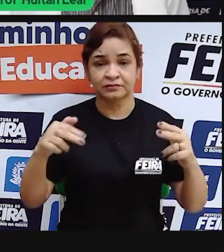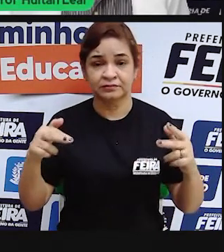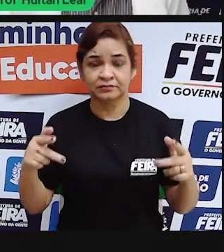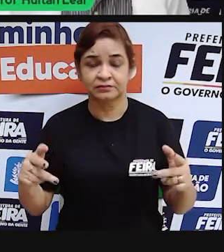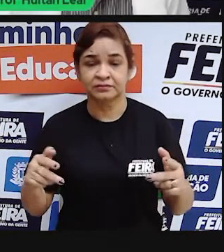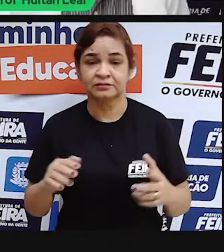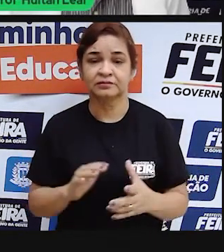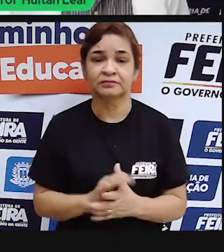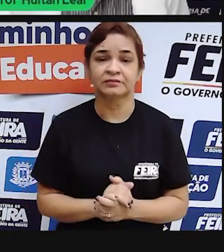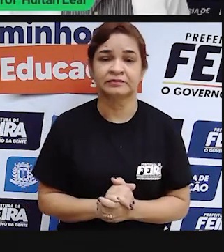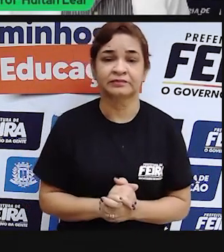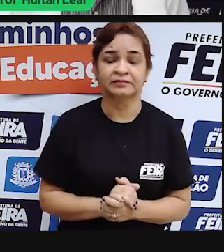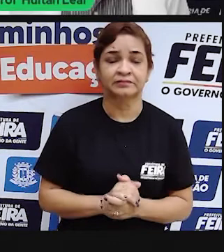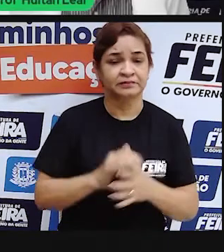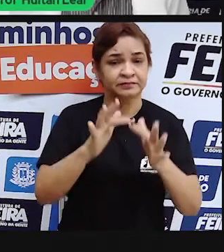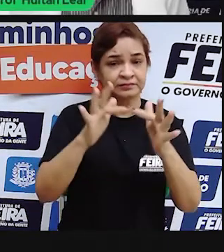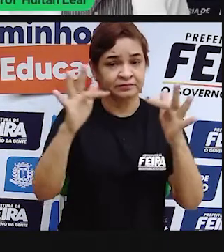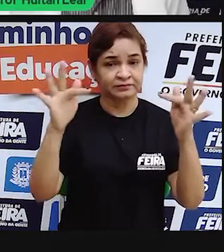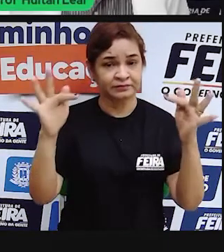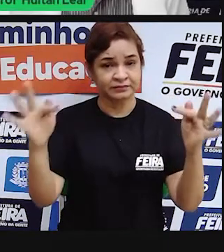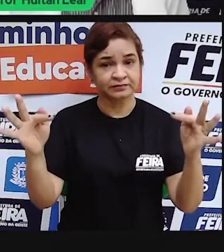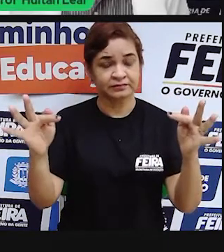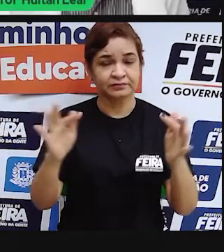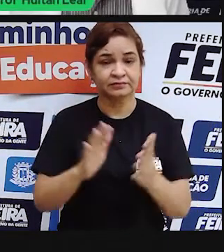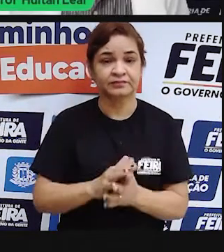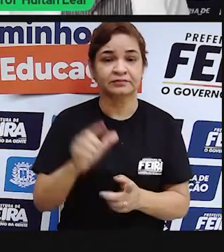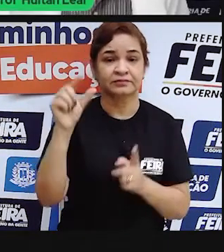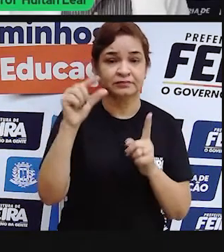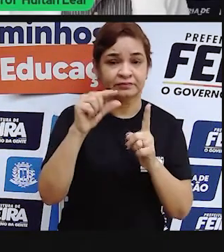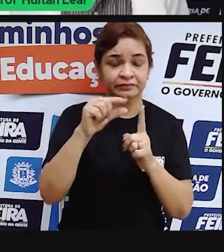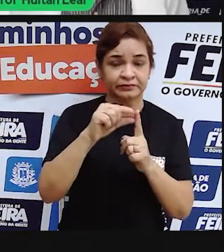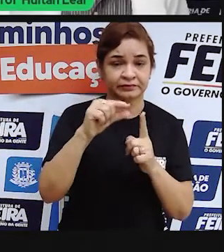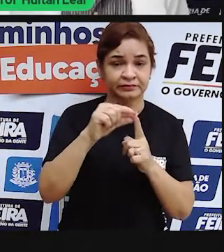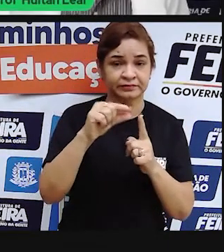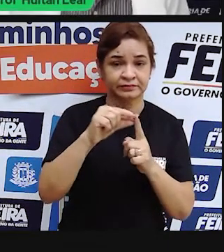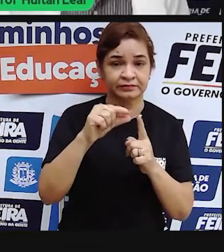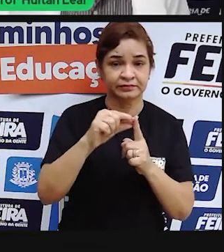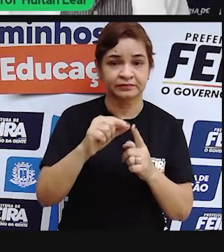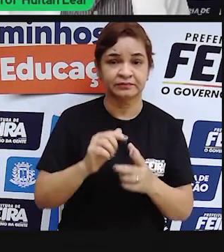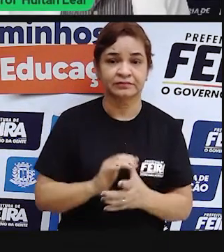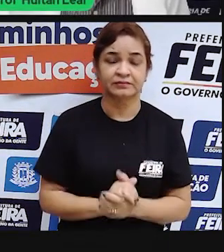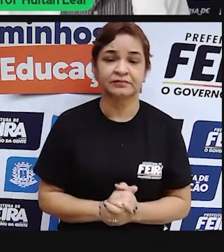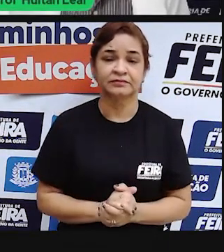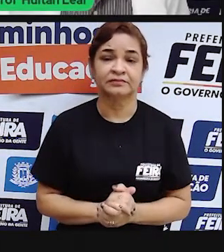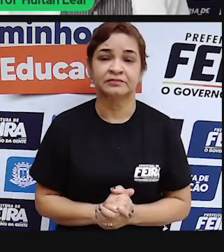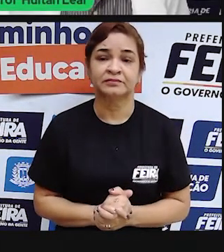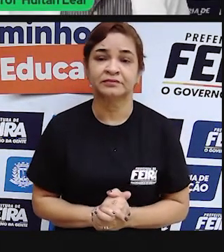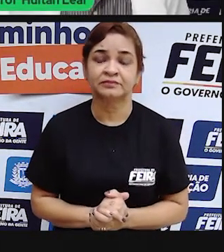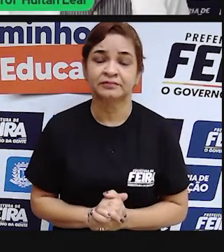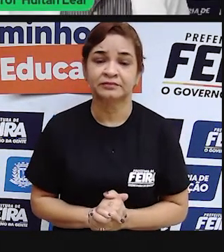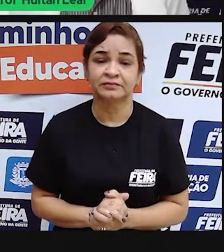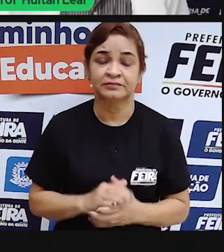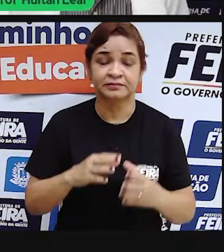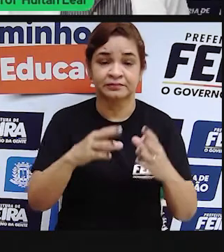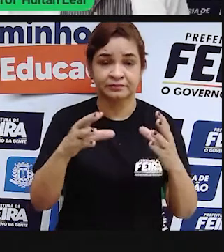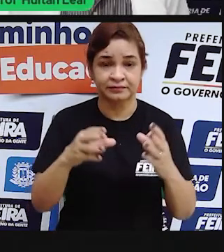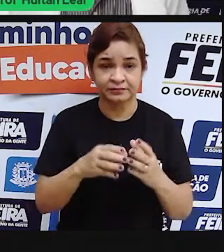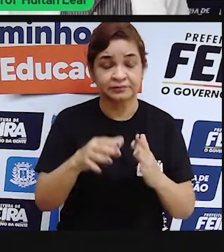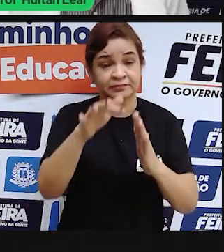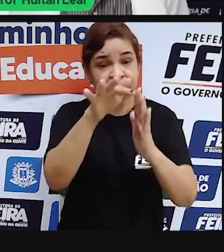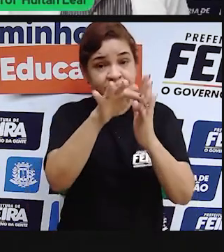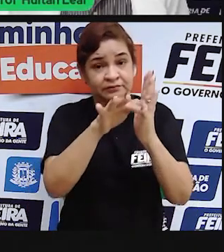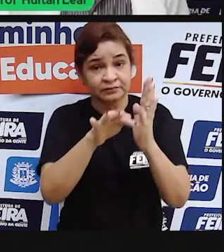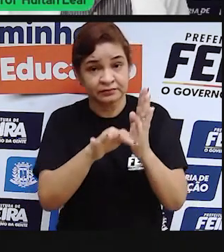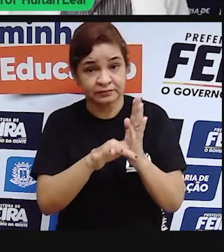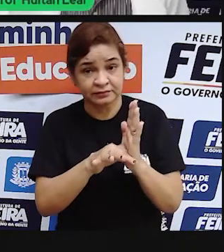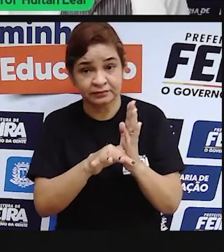que são frases e palavras. Então, dentro desse âmbito textual